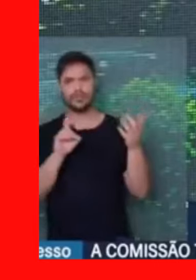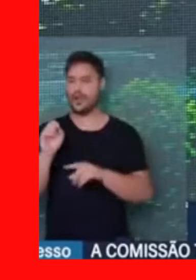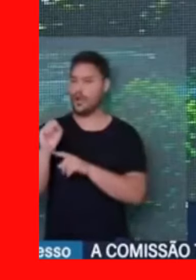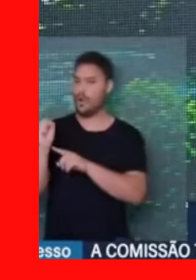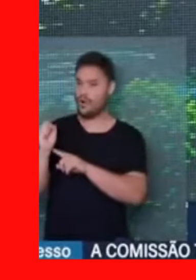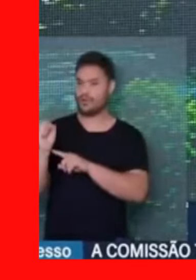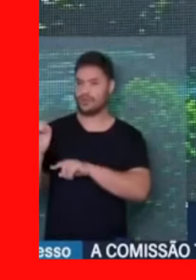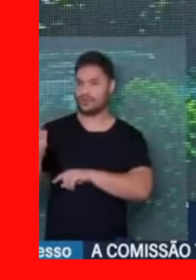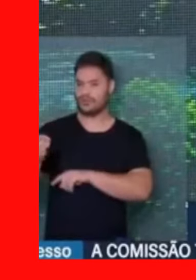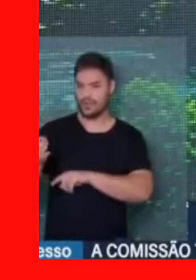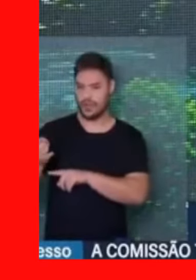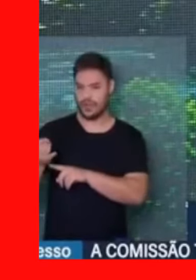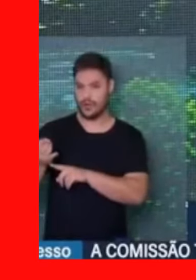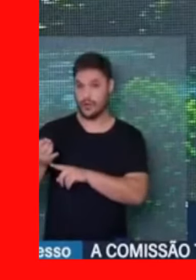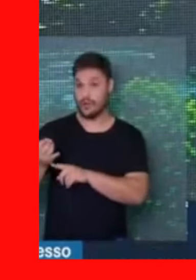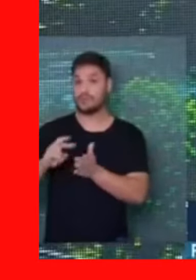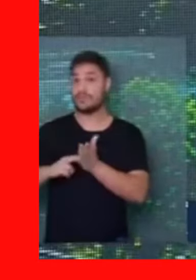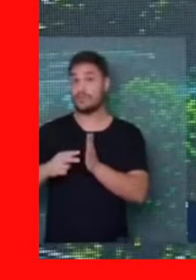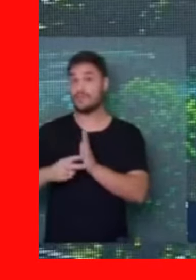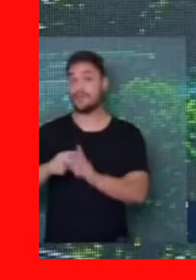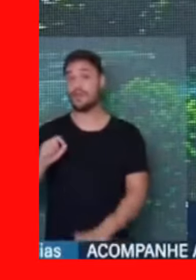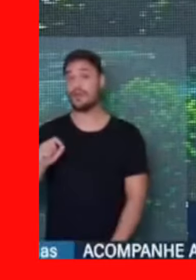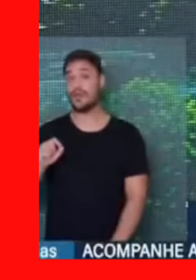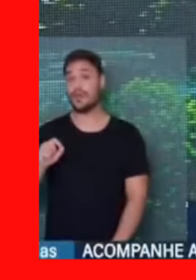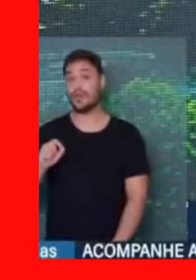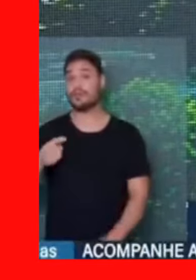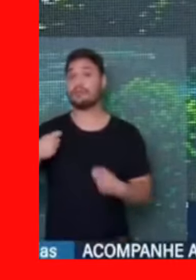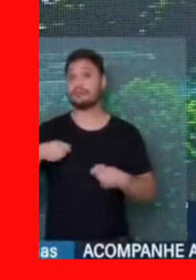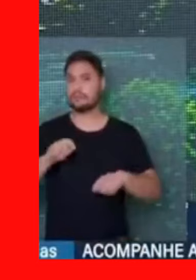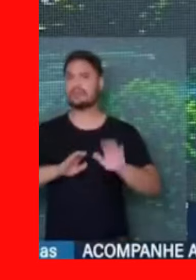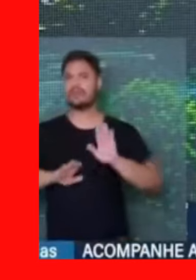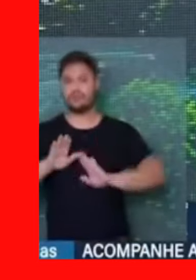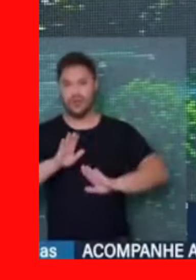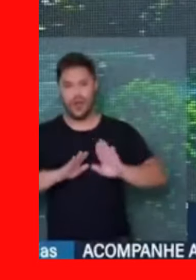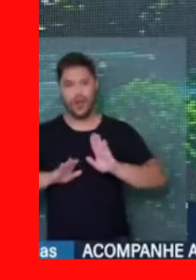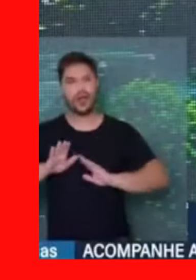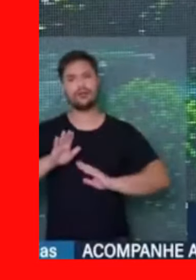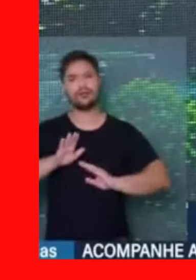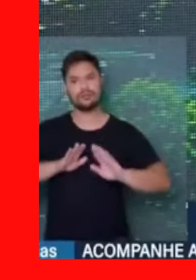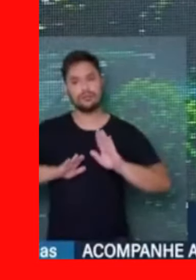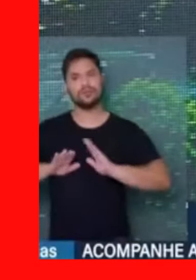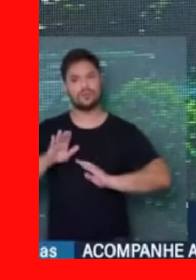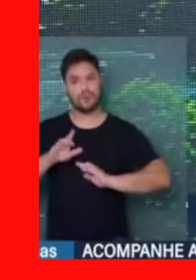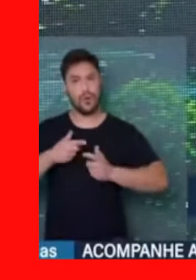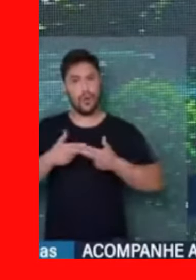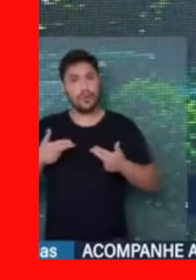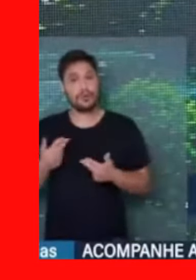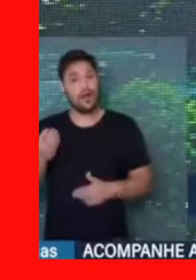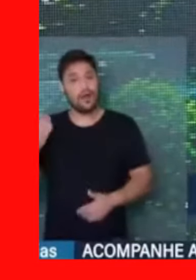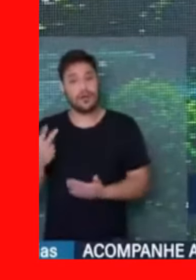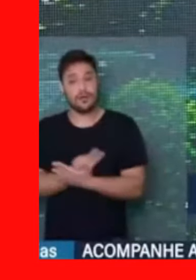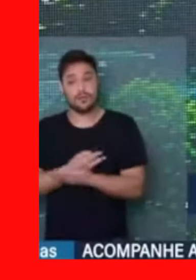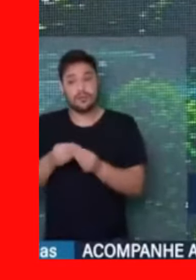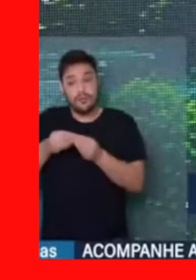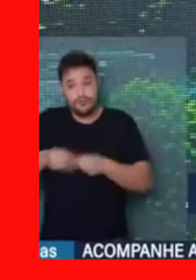a advertência e nos faz recolher aos acontecimentos que abismaram a cidadania, mas